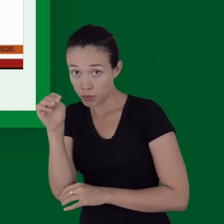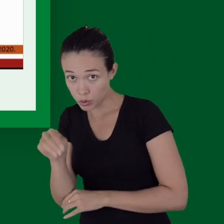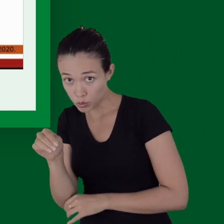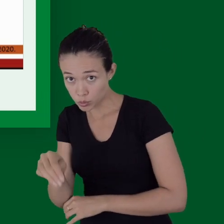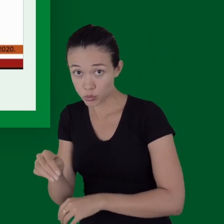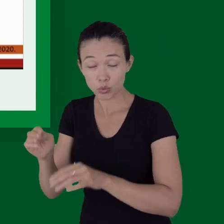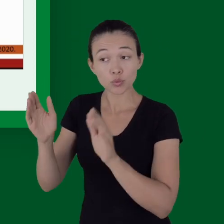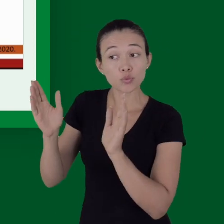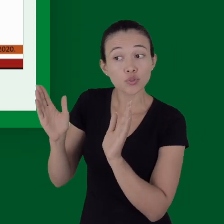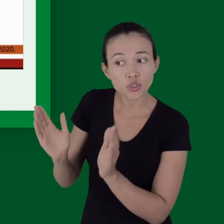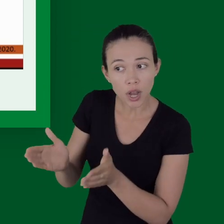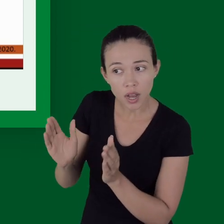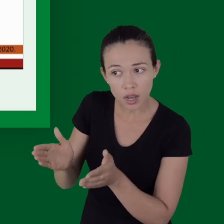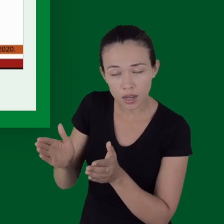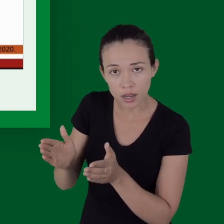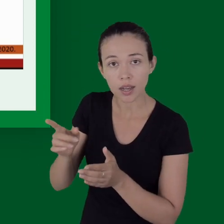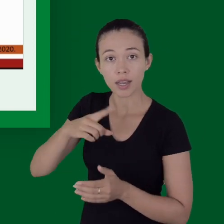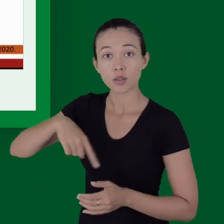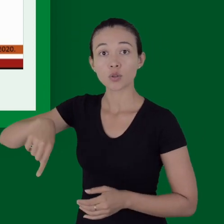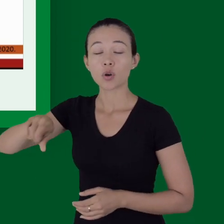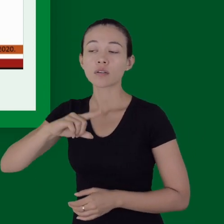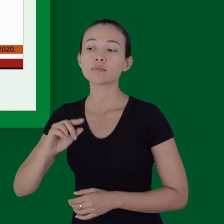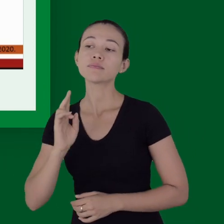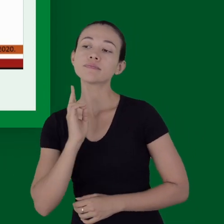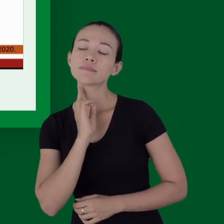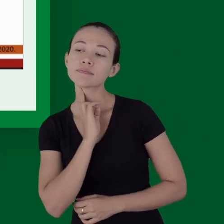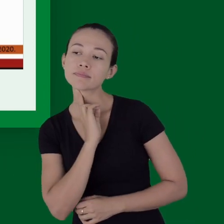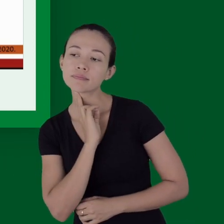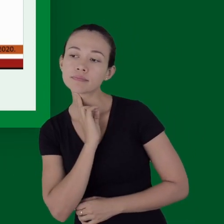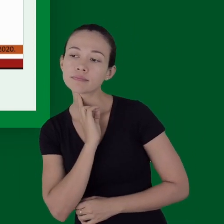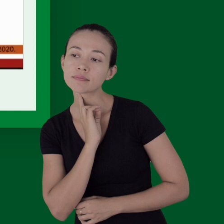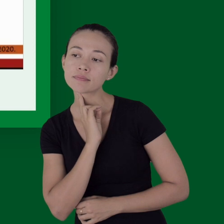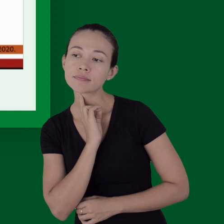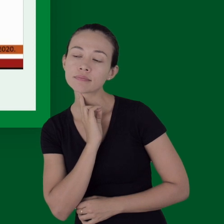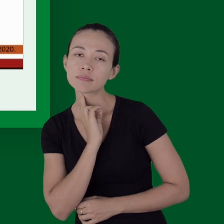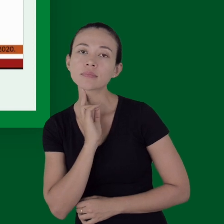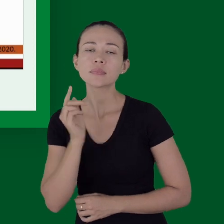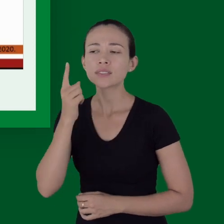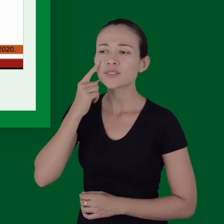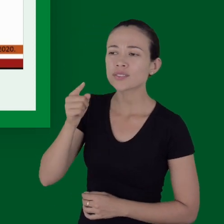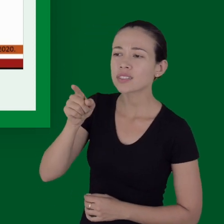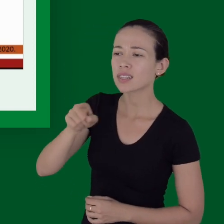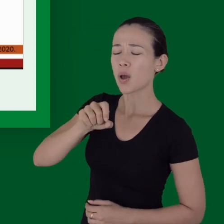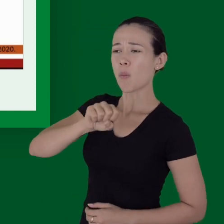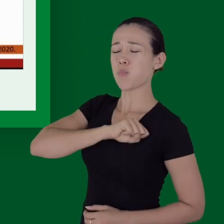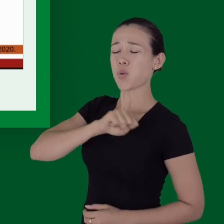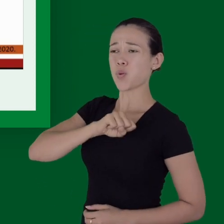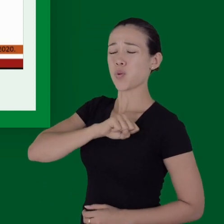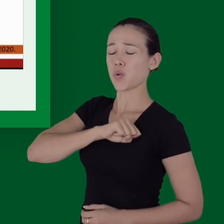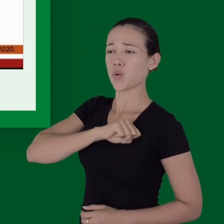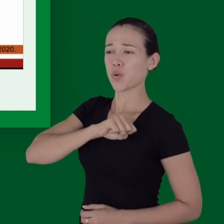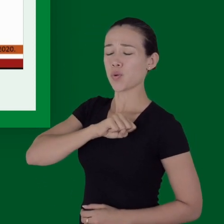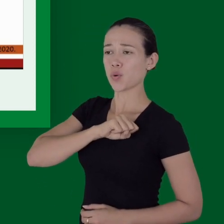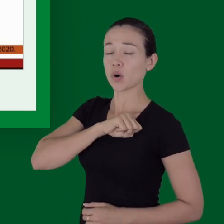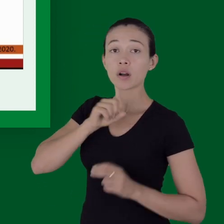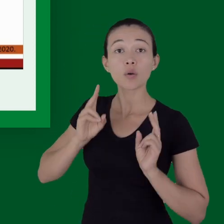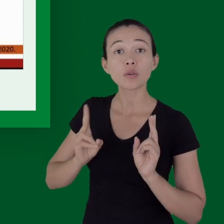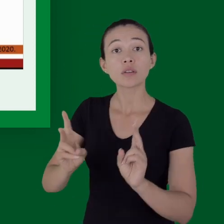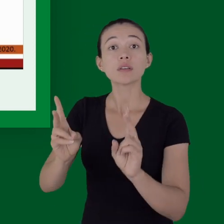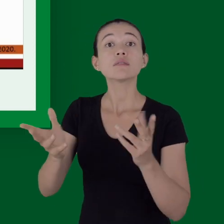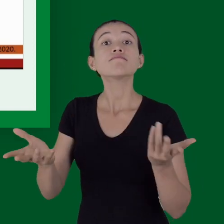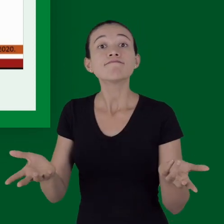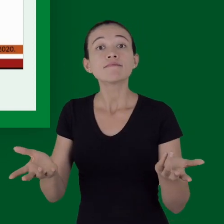gente chocou, fez 2 minutos de RCP e aí foi checar o ritmo. Se o paciente ainda estiver em